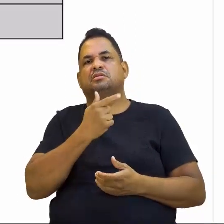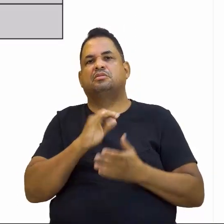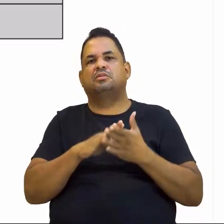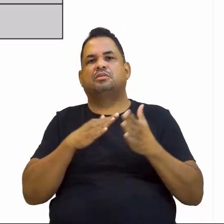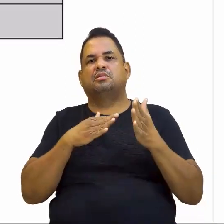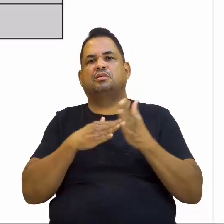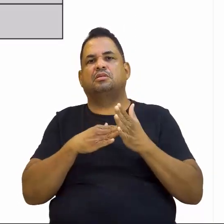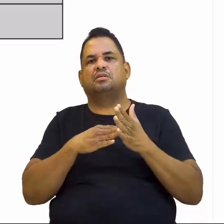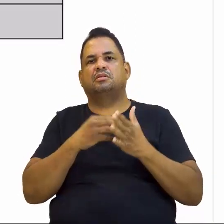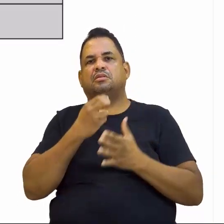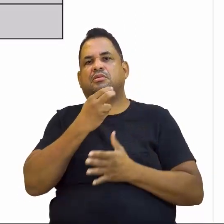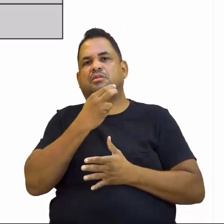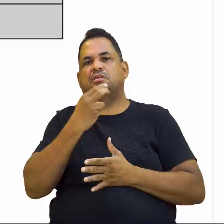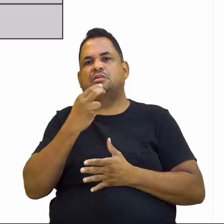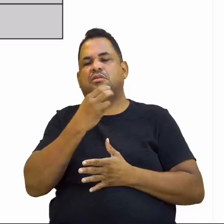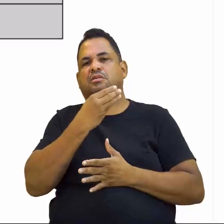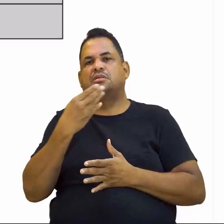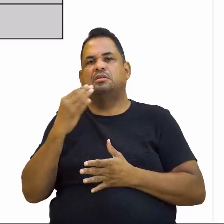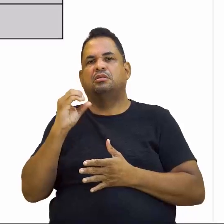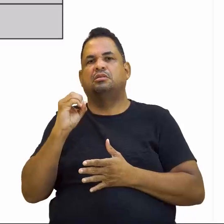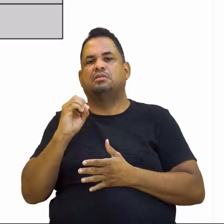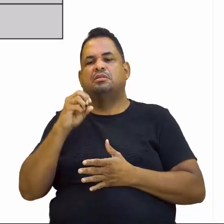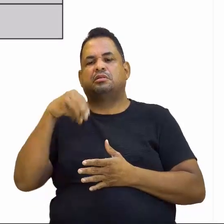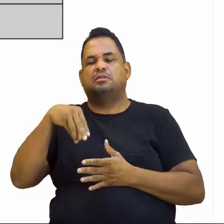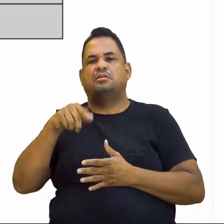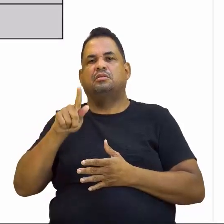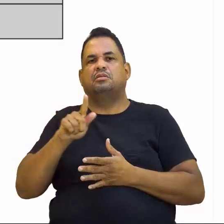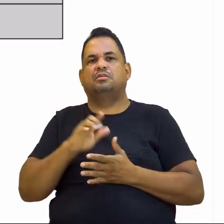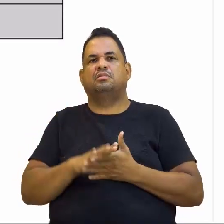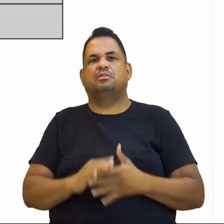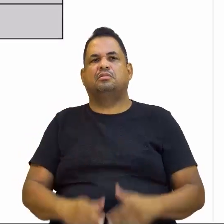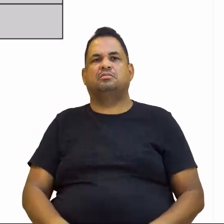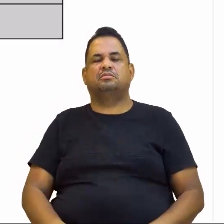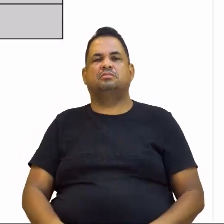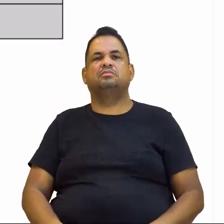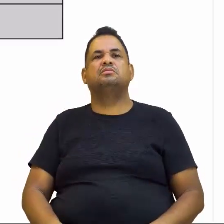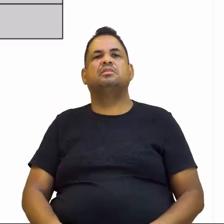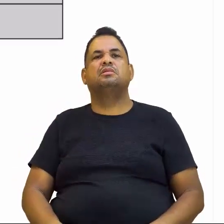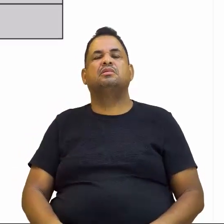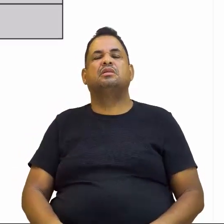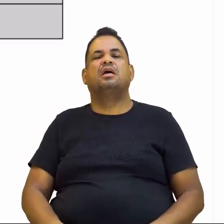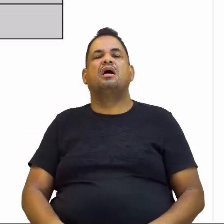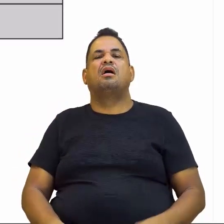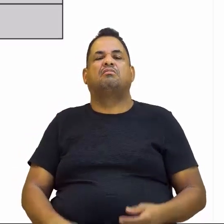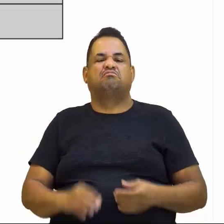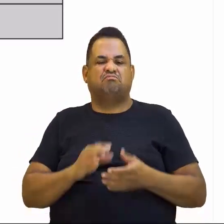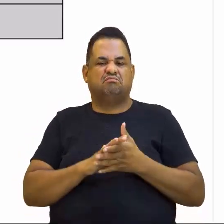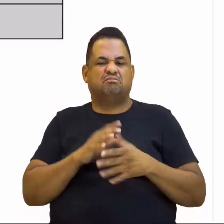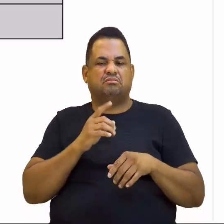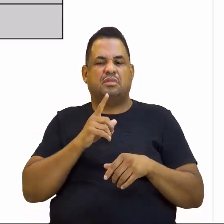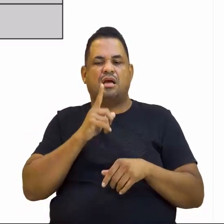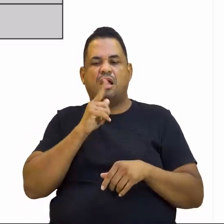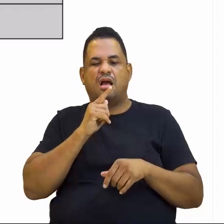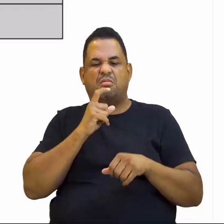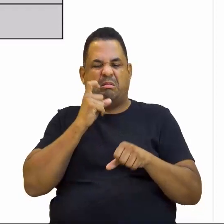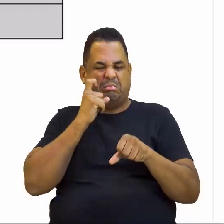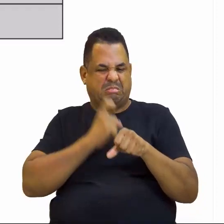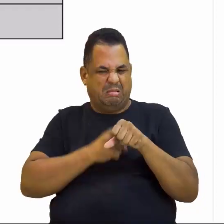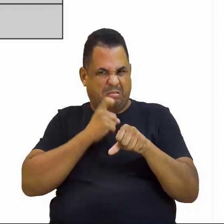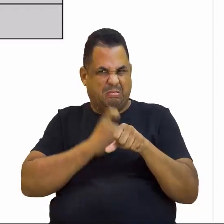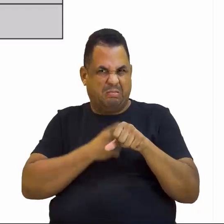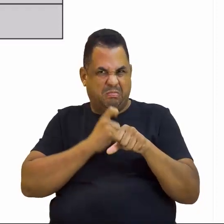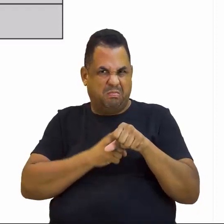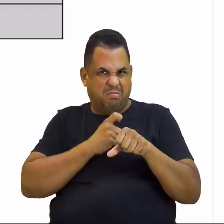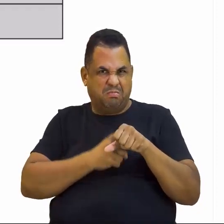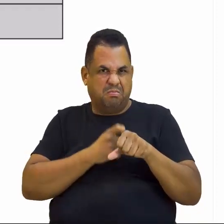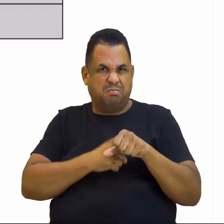150 a 300 miligramas por litro. E a água muito dura, a gente vai ter uma